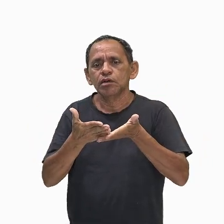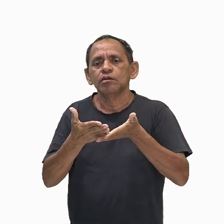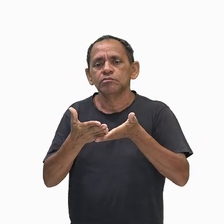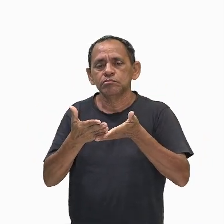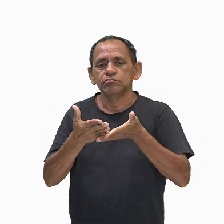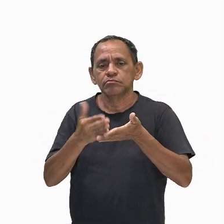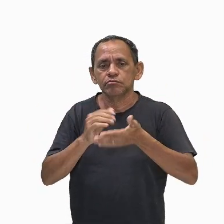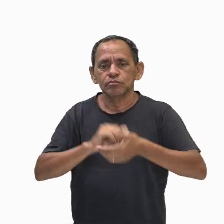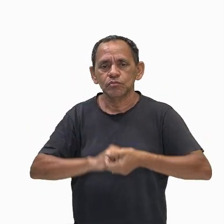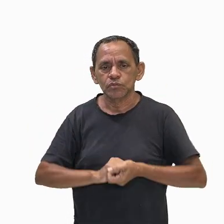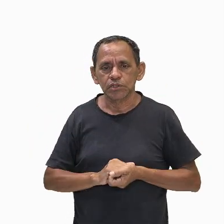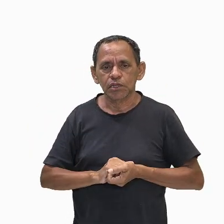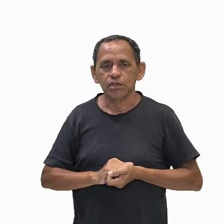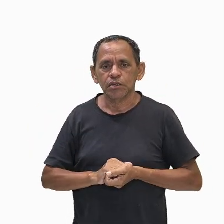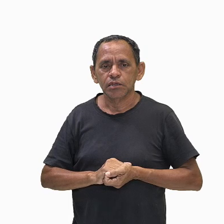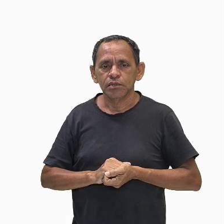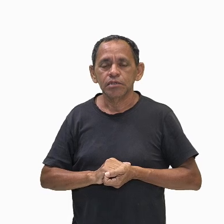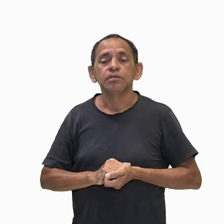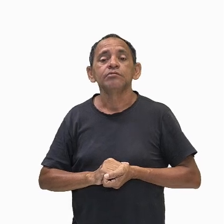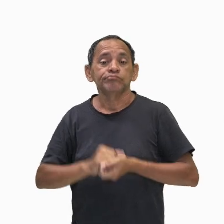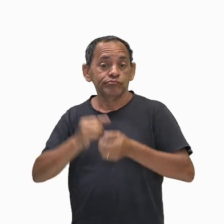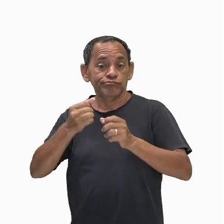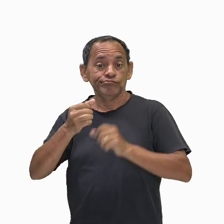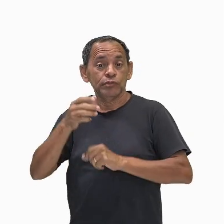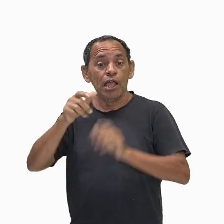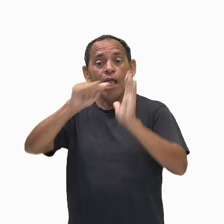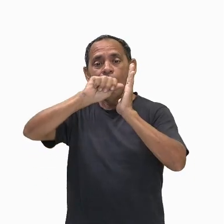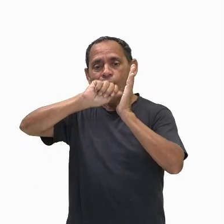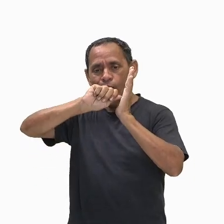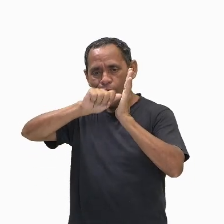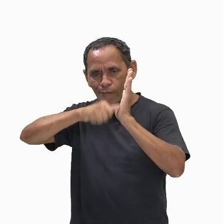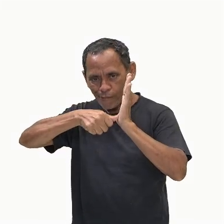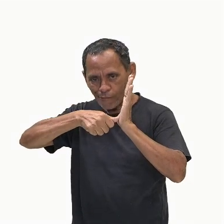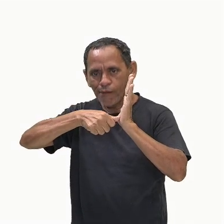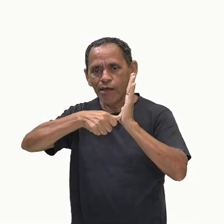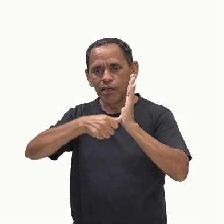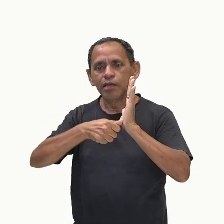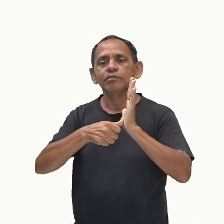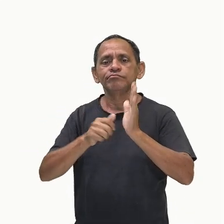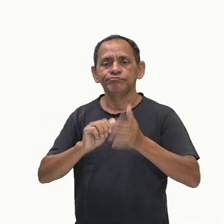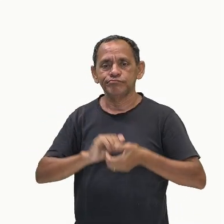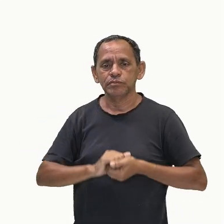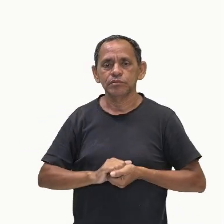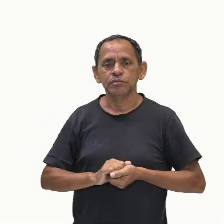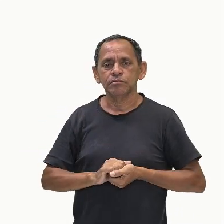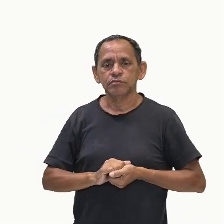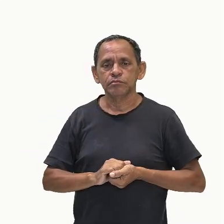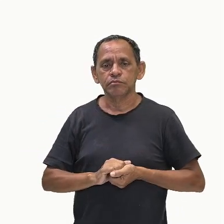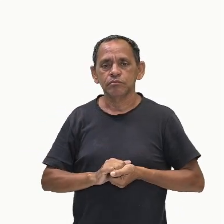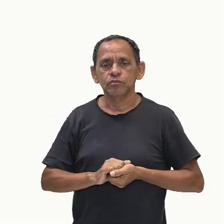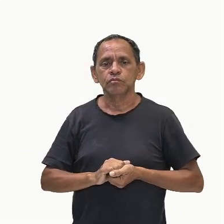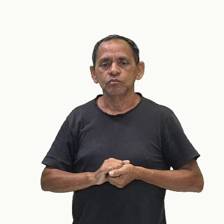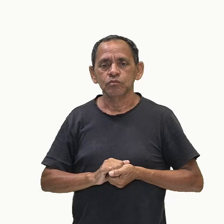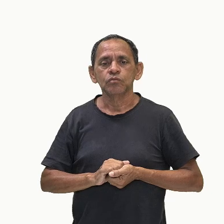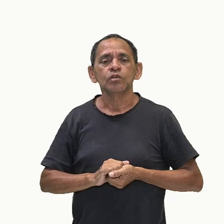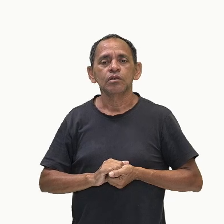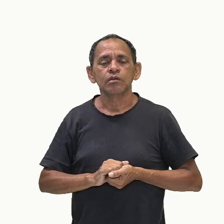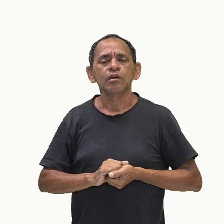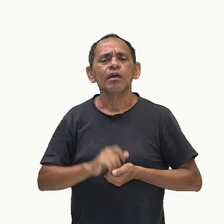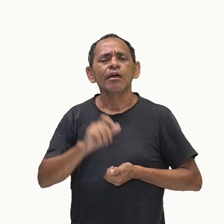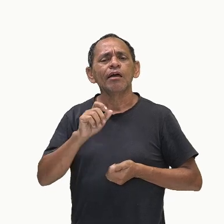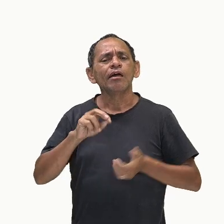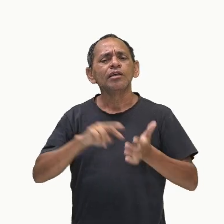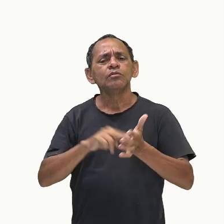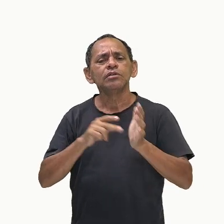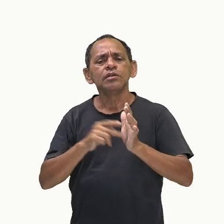Down, que geralmente acomete o cromossomo 21, como está destacado aqui para vocês. Quer dizer que o indivíduo, em vez